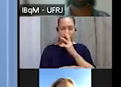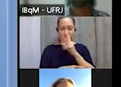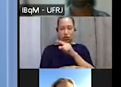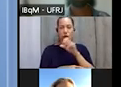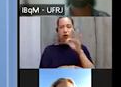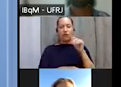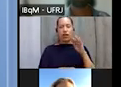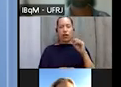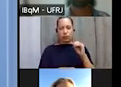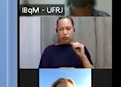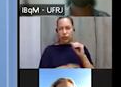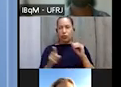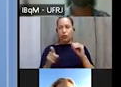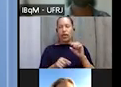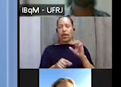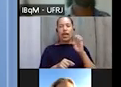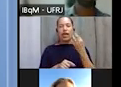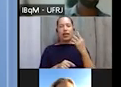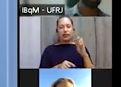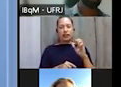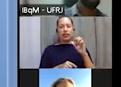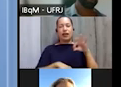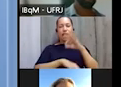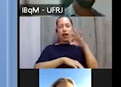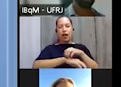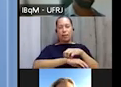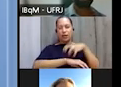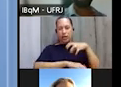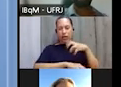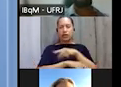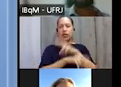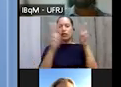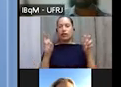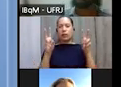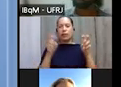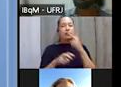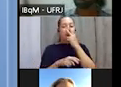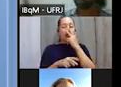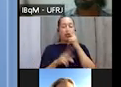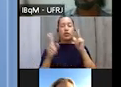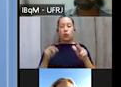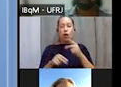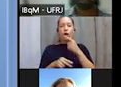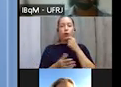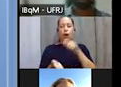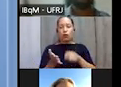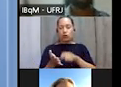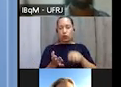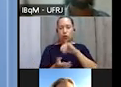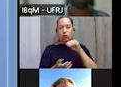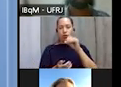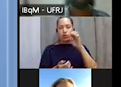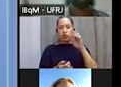Entre Abelhas. O Entre Abelhas tem uma temática muito próxima daquela do José Saramago, que é um